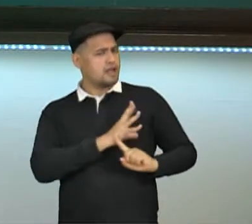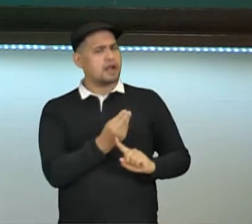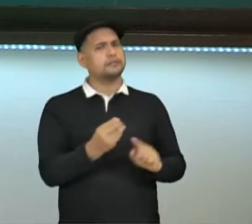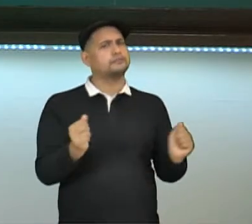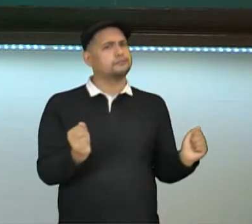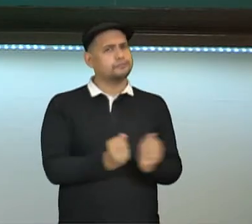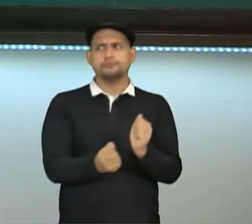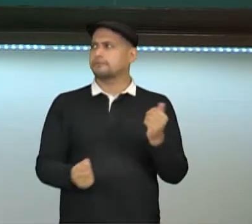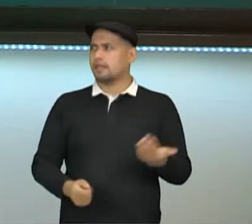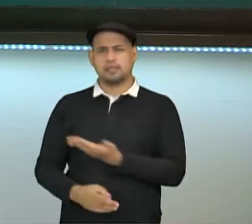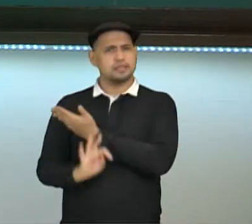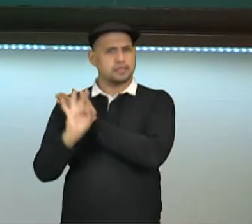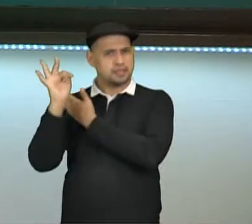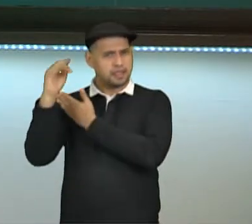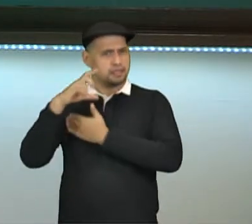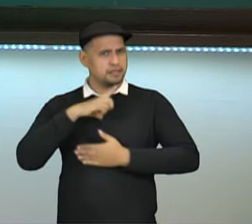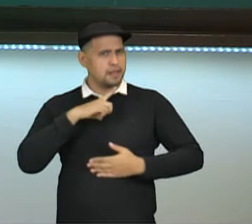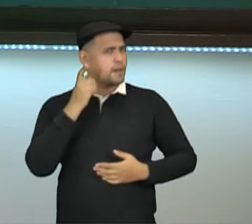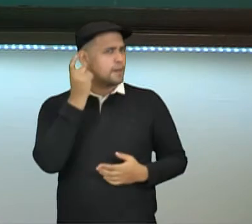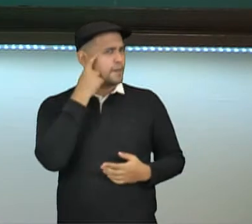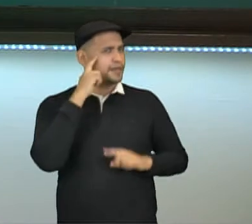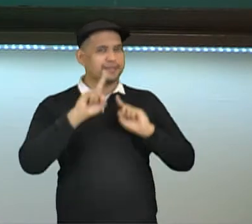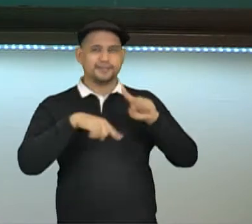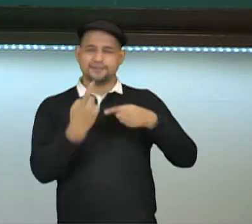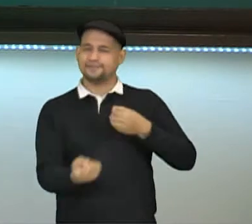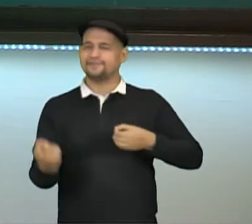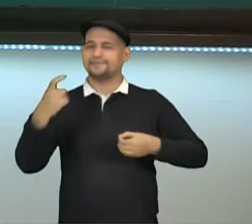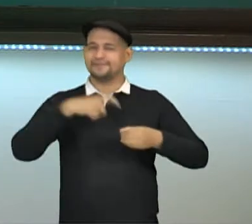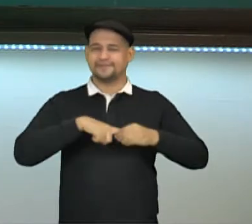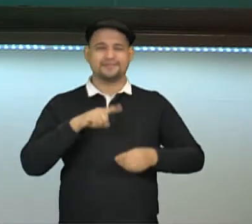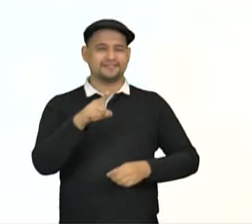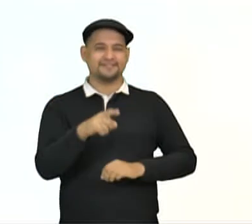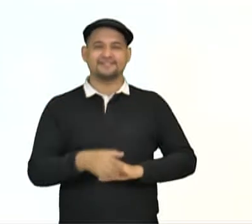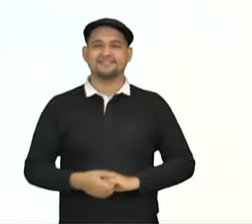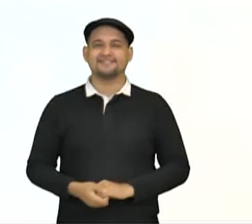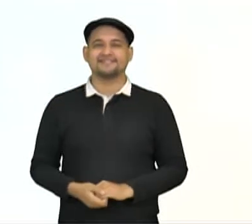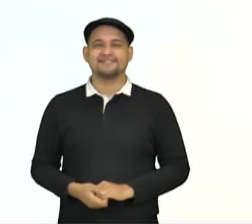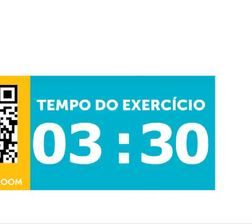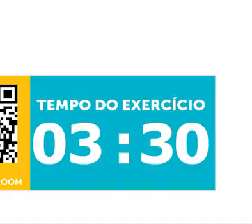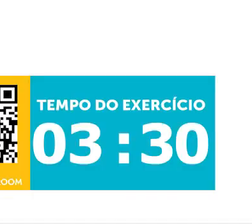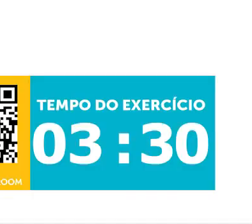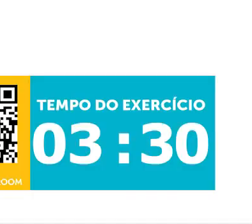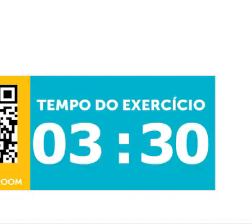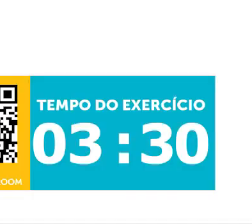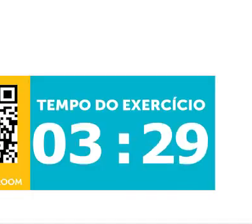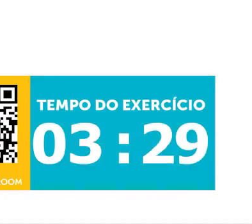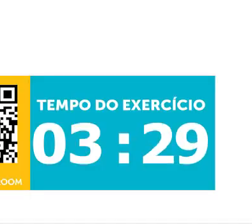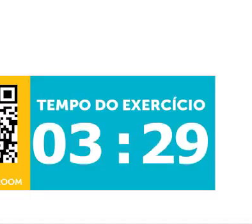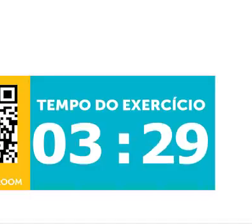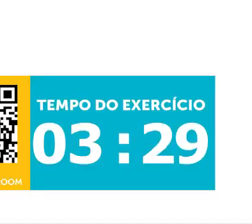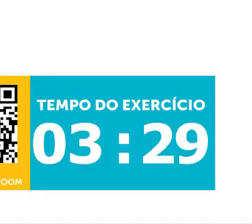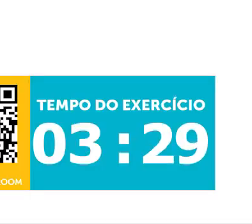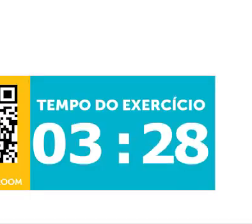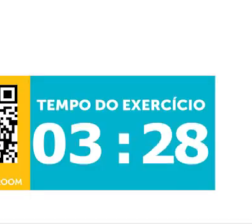objeto tecnológico? Pensa um pouquinho, escreve para mim, eu estou aguardando vocês. Até!